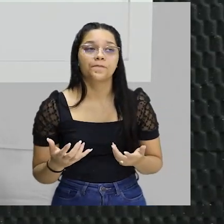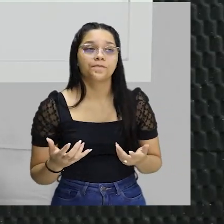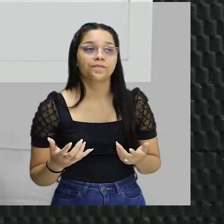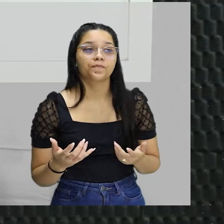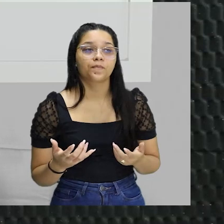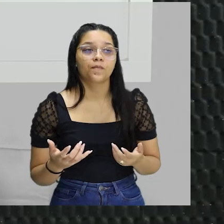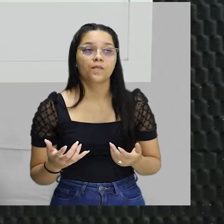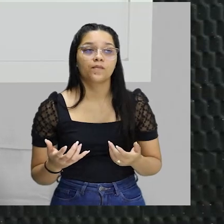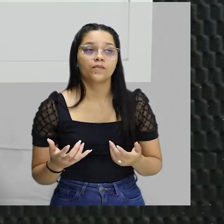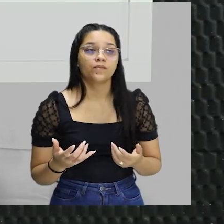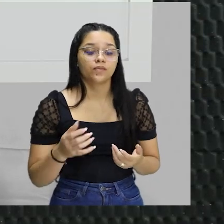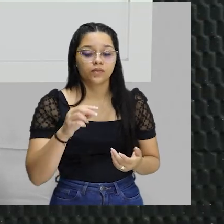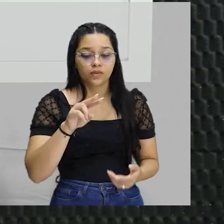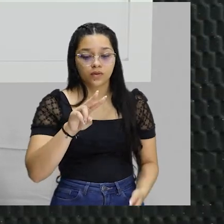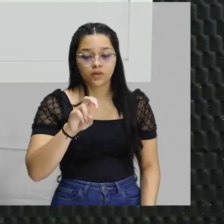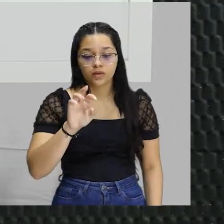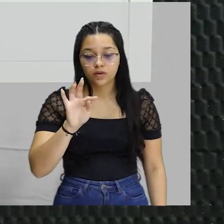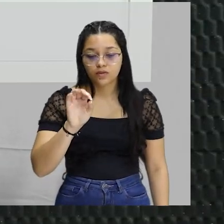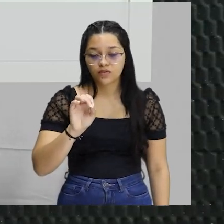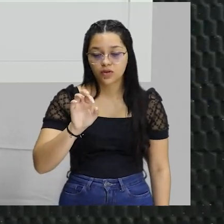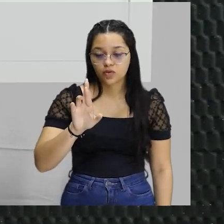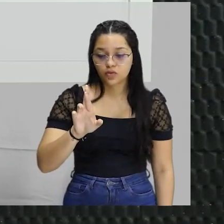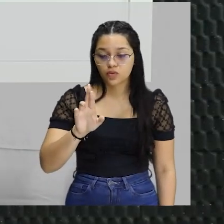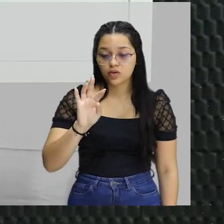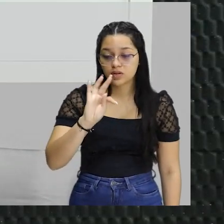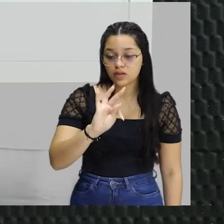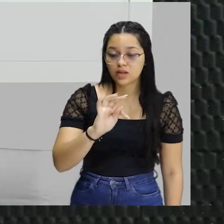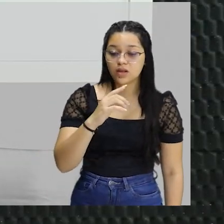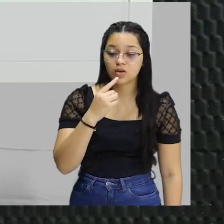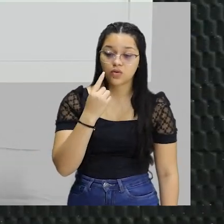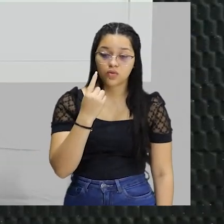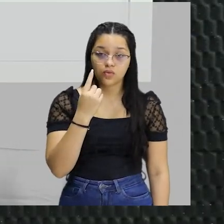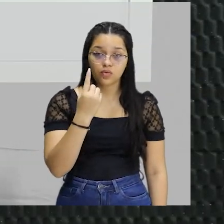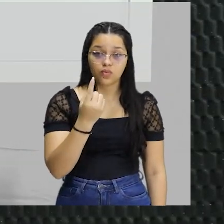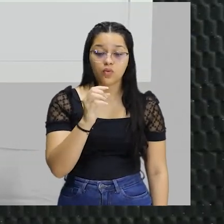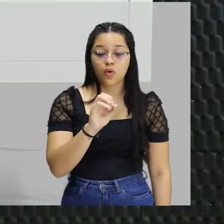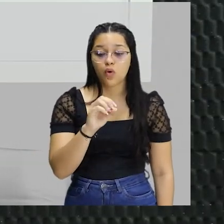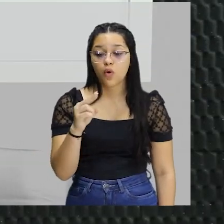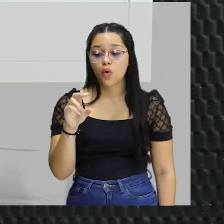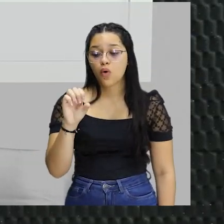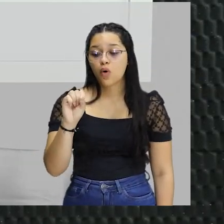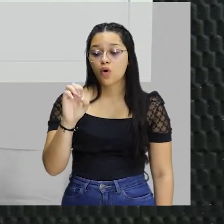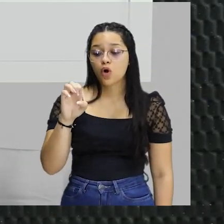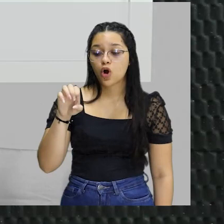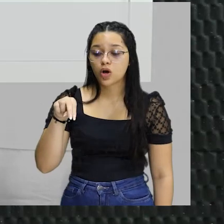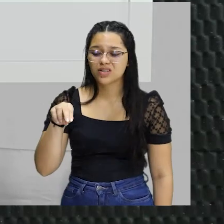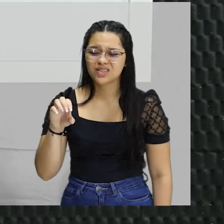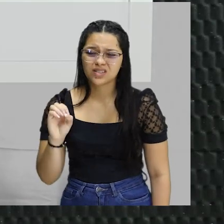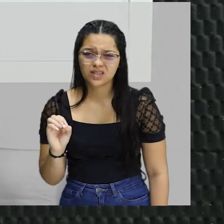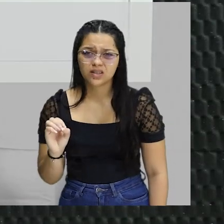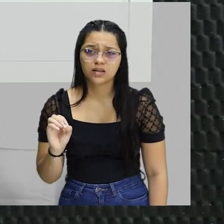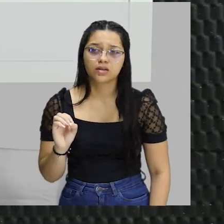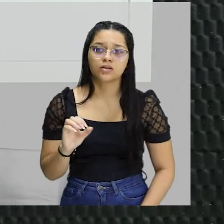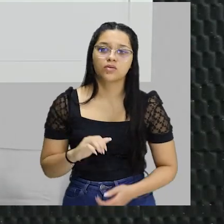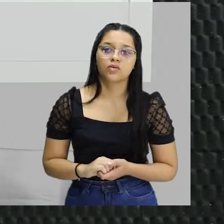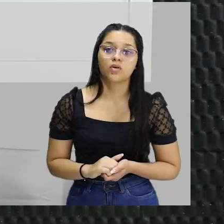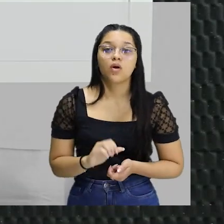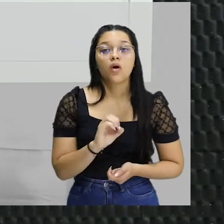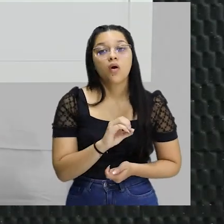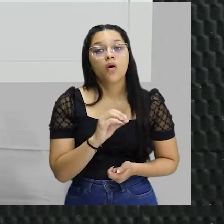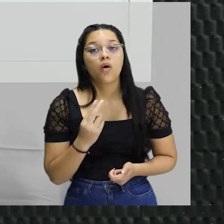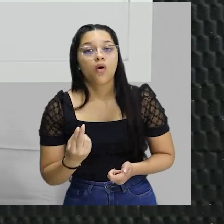né, o vetor T1, né, no caso do T1, vai ser T1 seno ou T1 cosseno, certo?